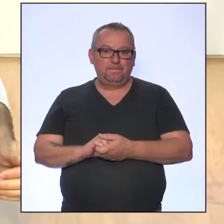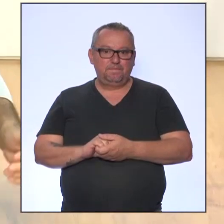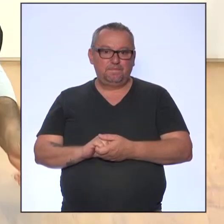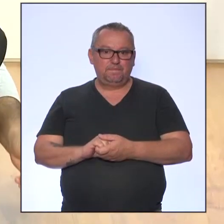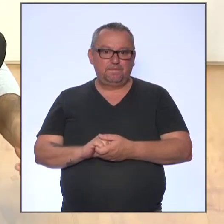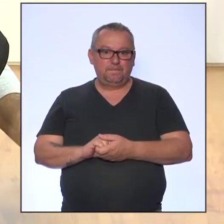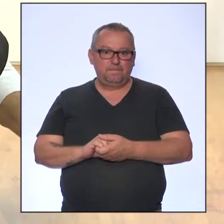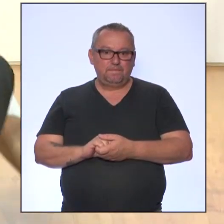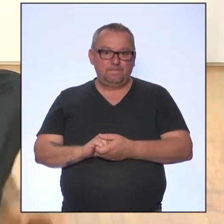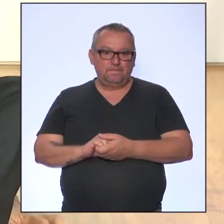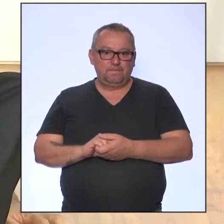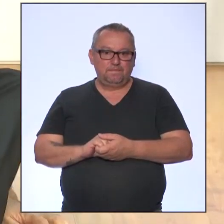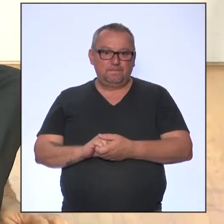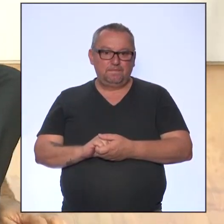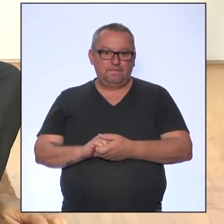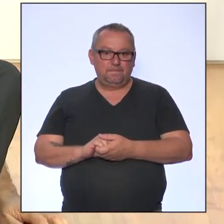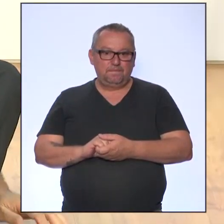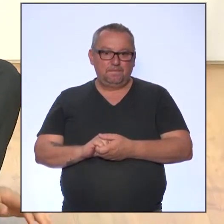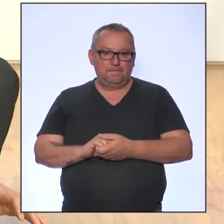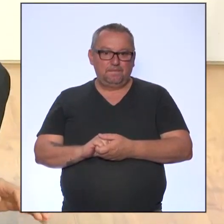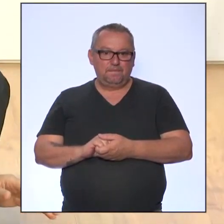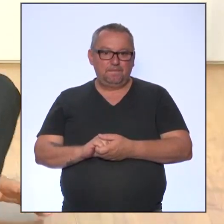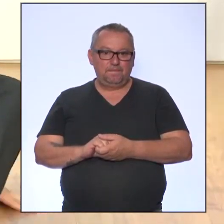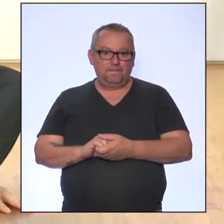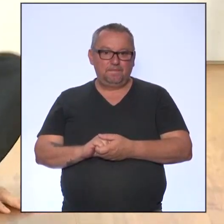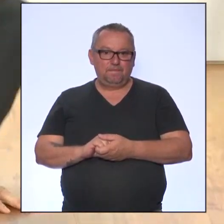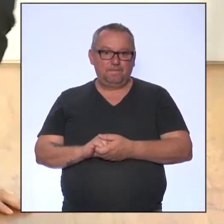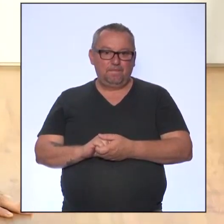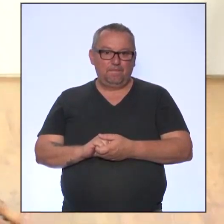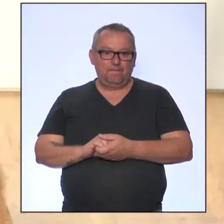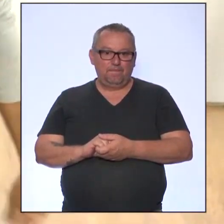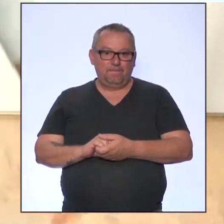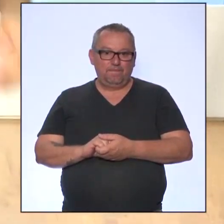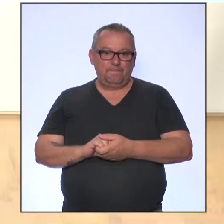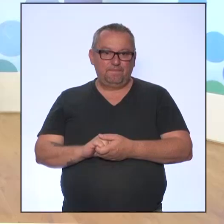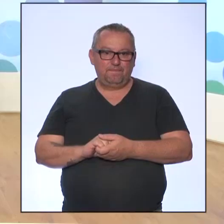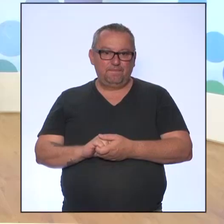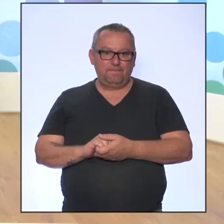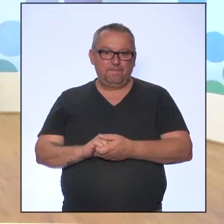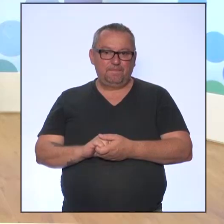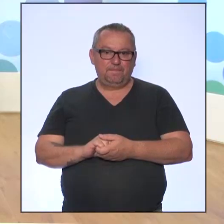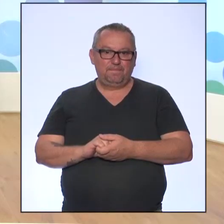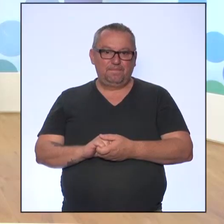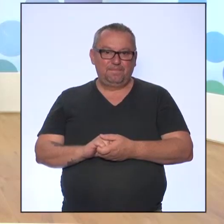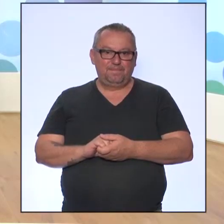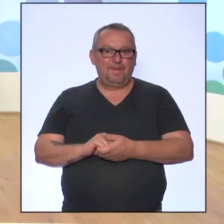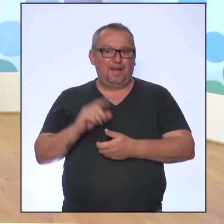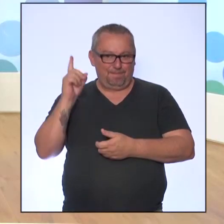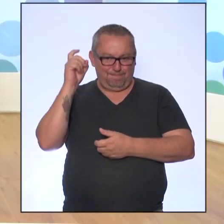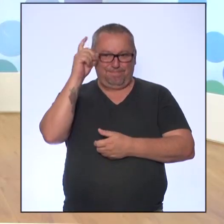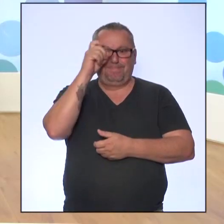Quem tá com dificuldade, vai, ó, sem deixar parar. Esse é mais difícil.